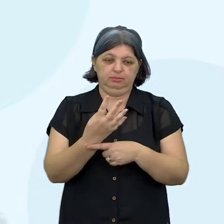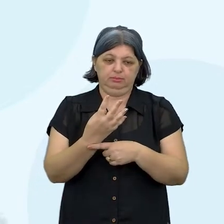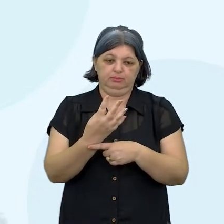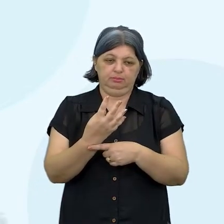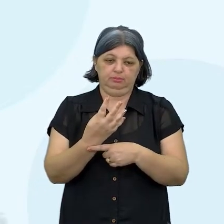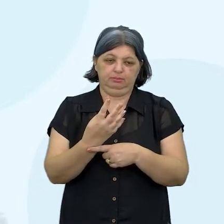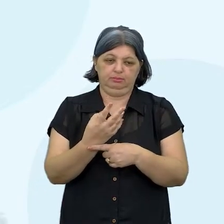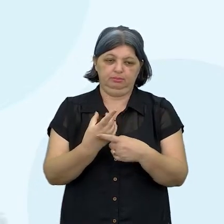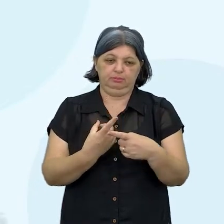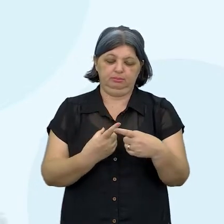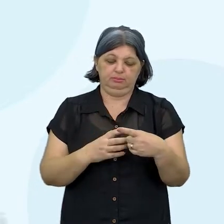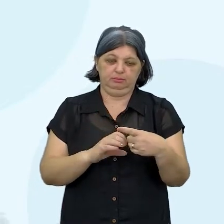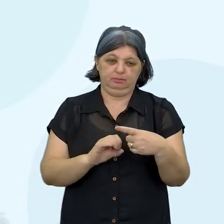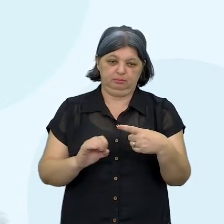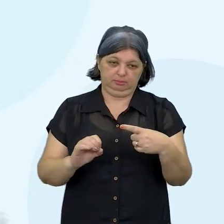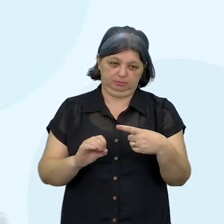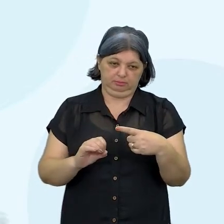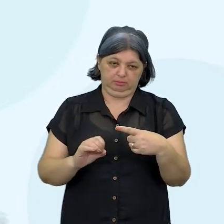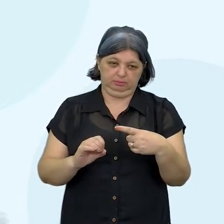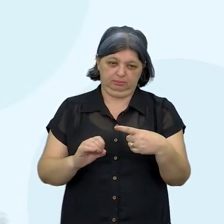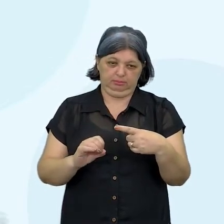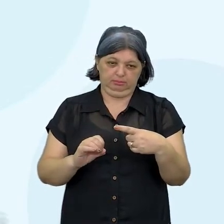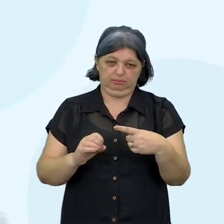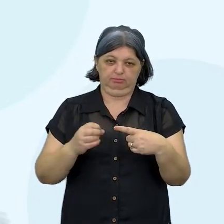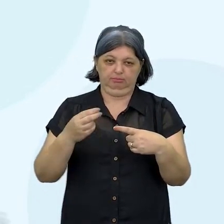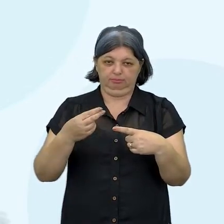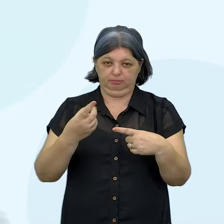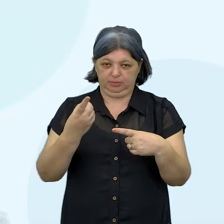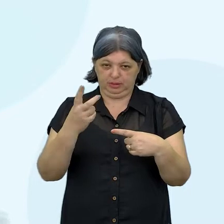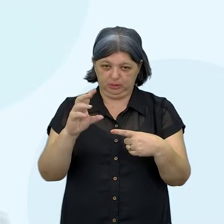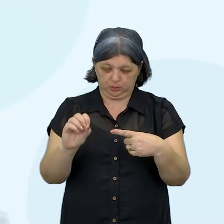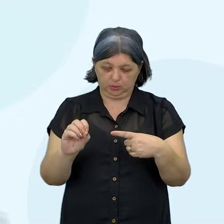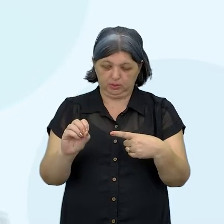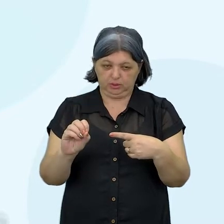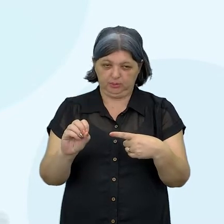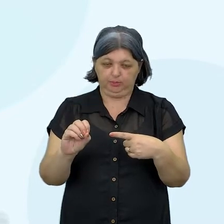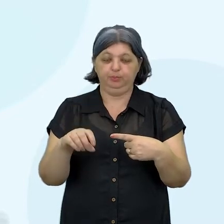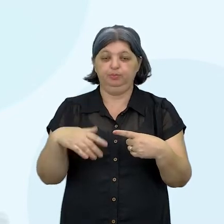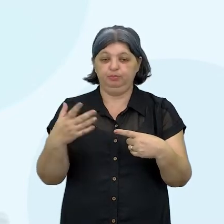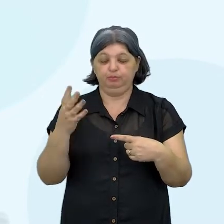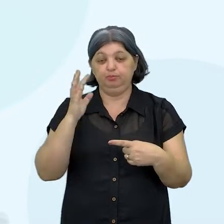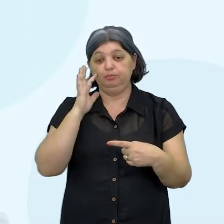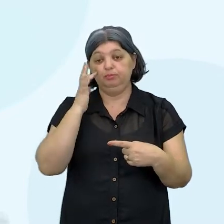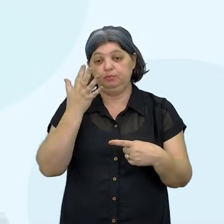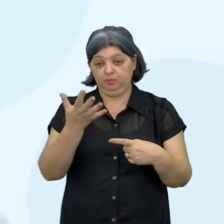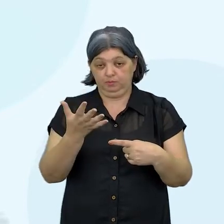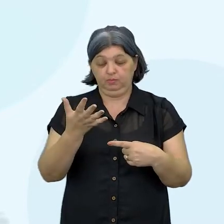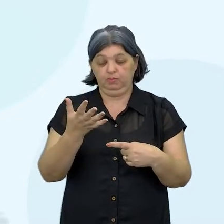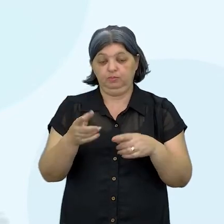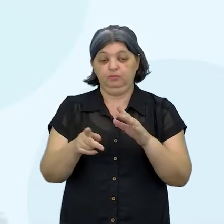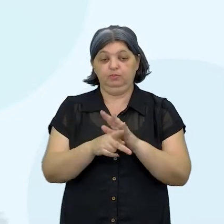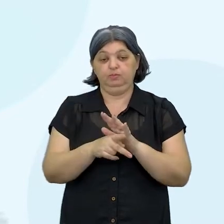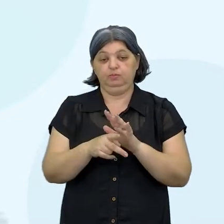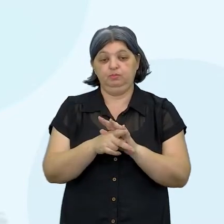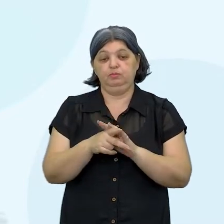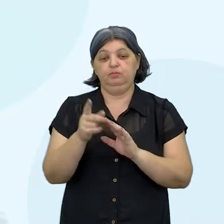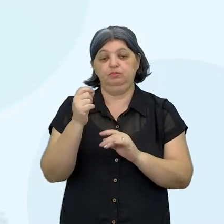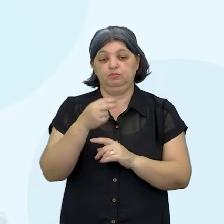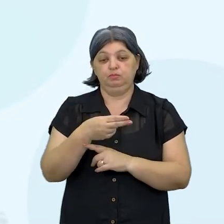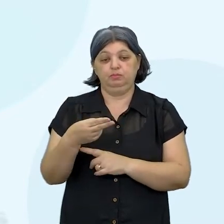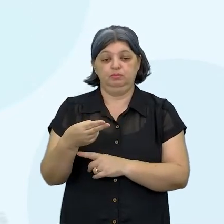de 150. Tudo bem? E aí você resolvendo essa conta, você chega